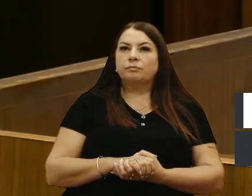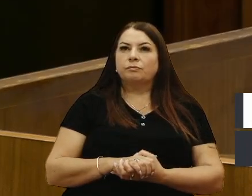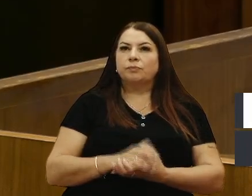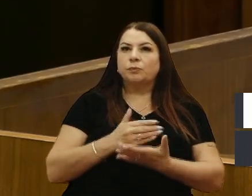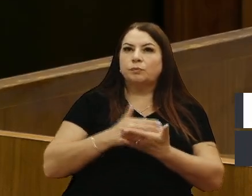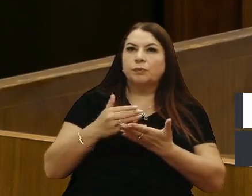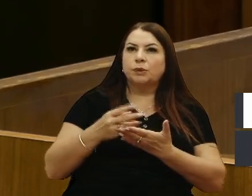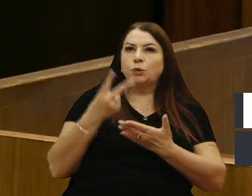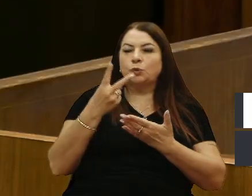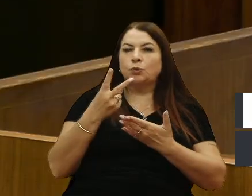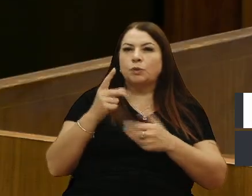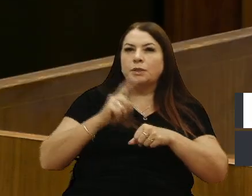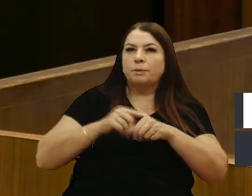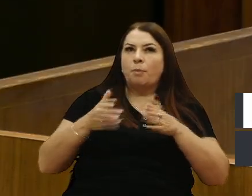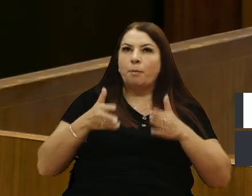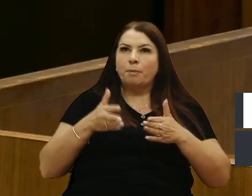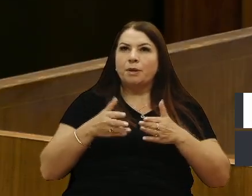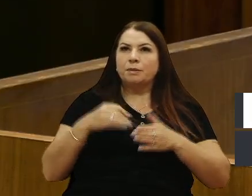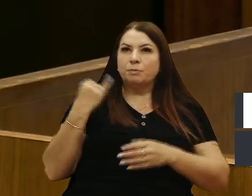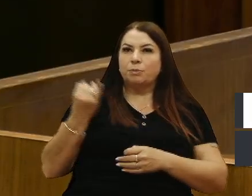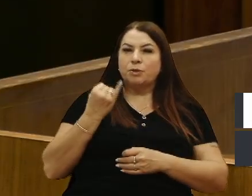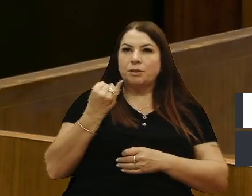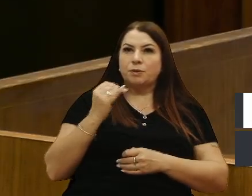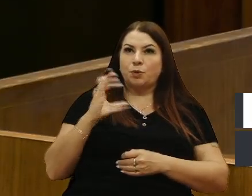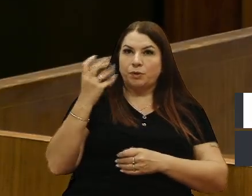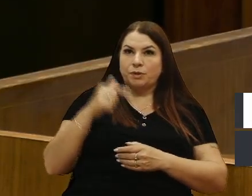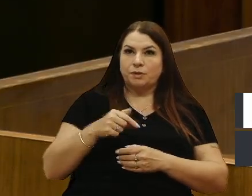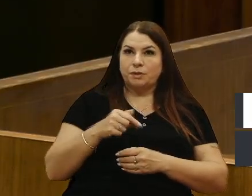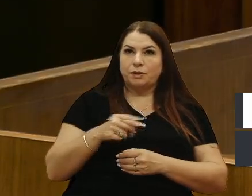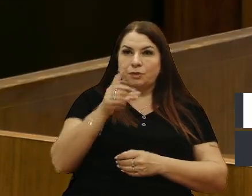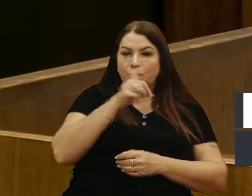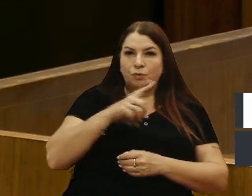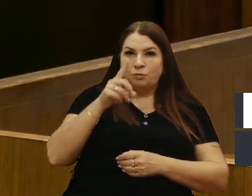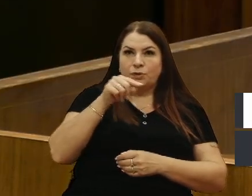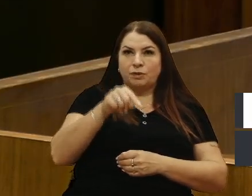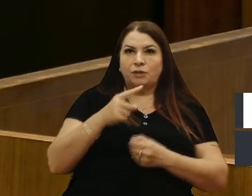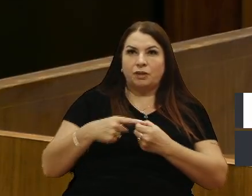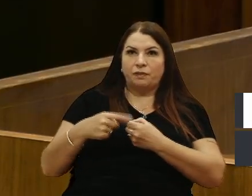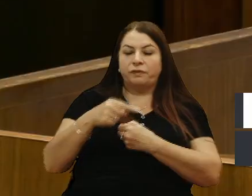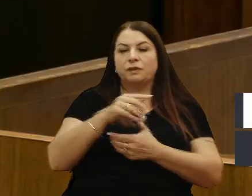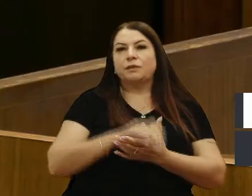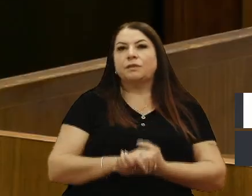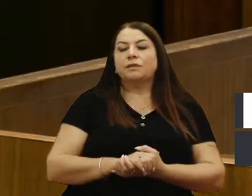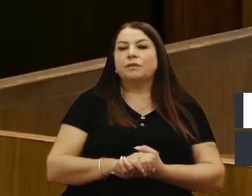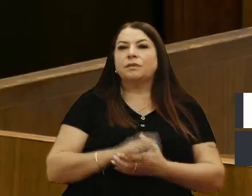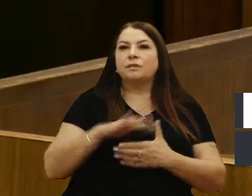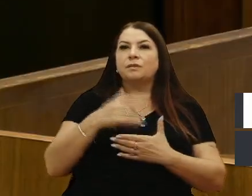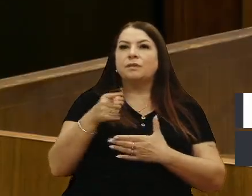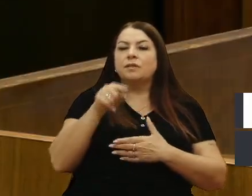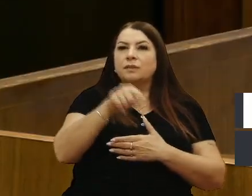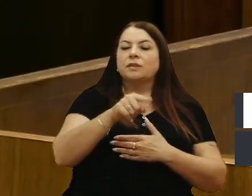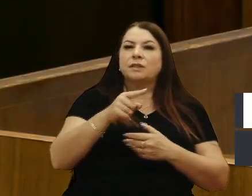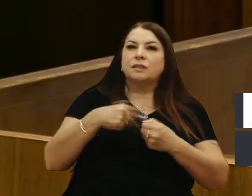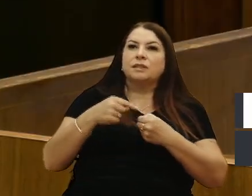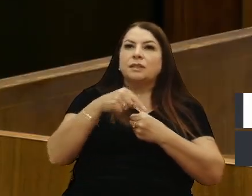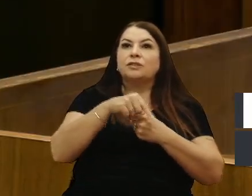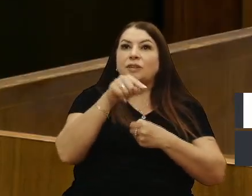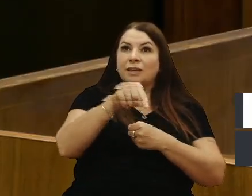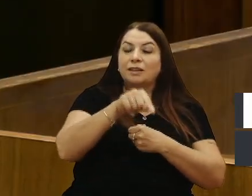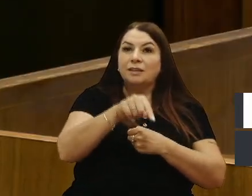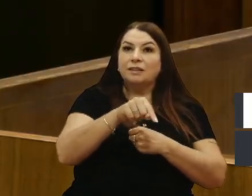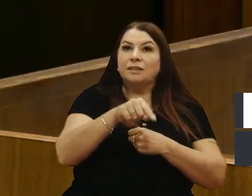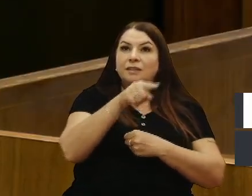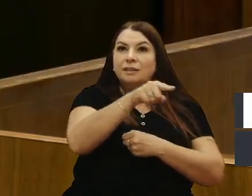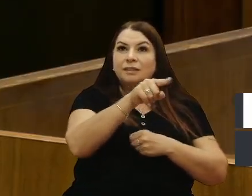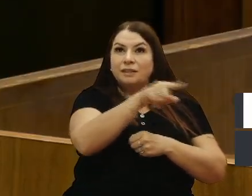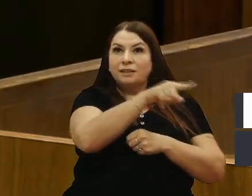inicialmente de 2 momentos super importantes que aconteceram nesse domingo aqui na nossa cidade, e mais do que aqui na nossa cidade, aqui, no